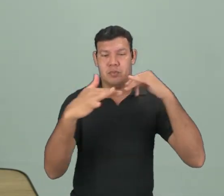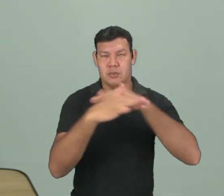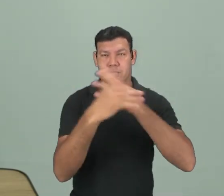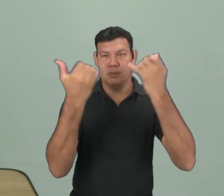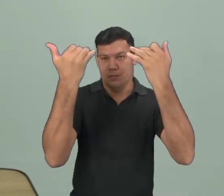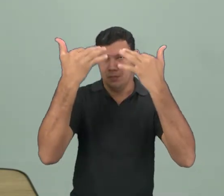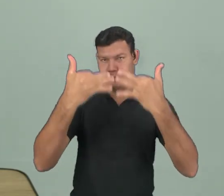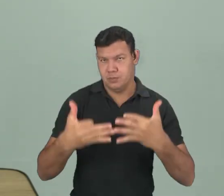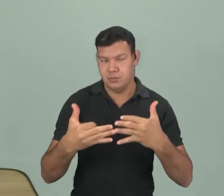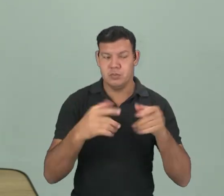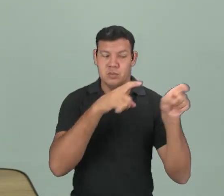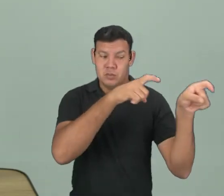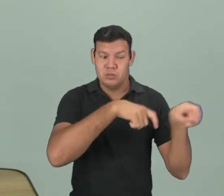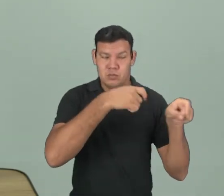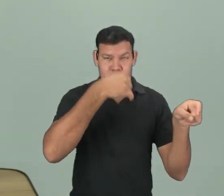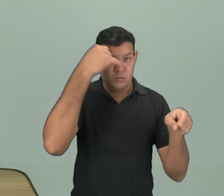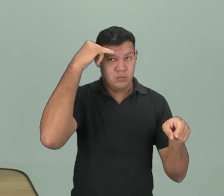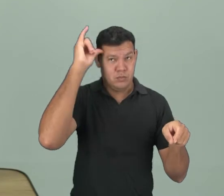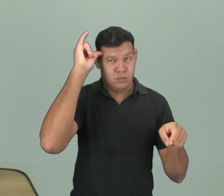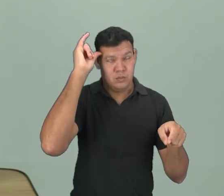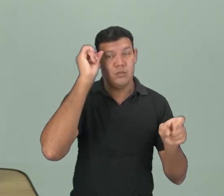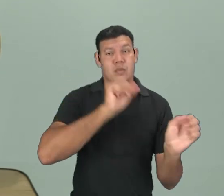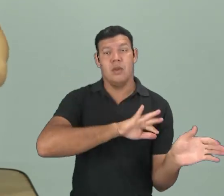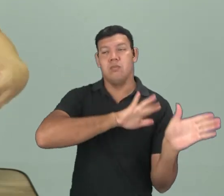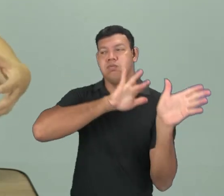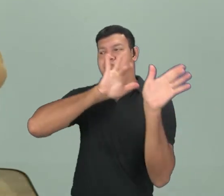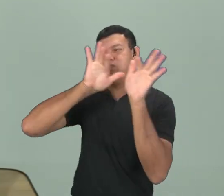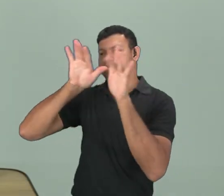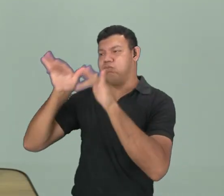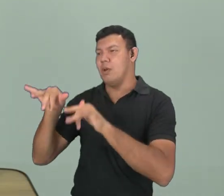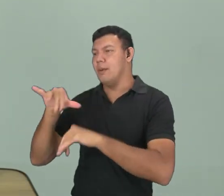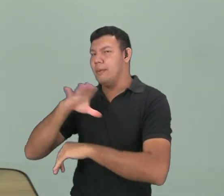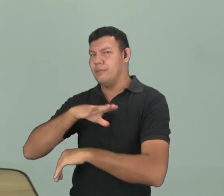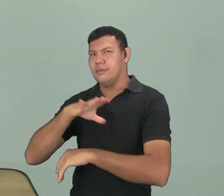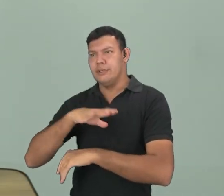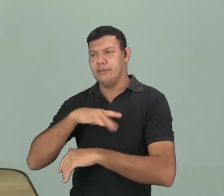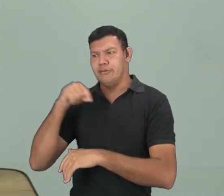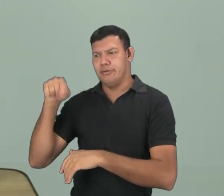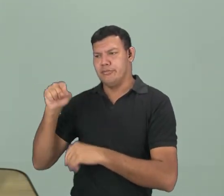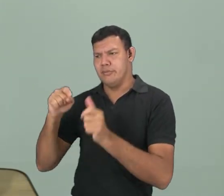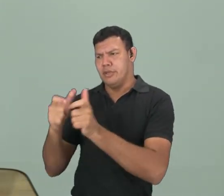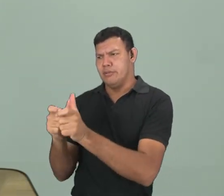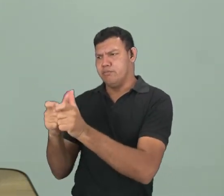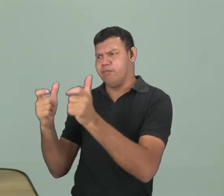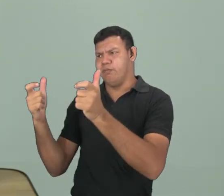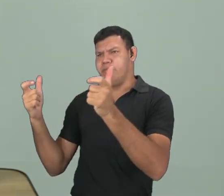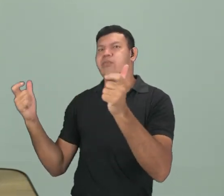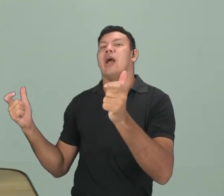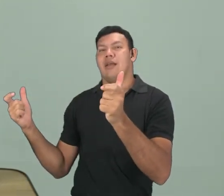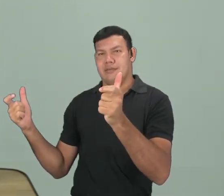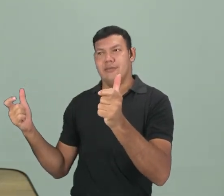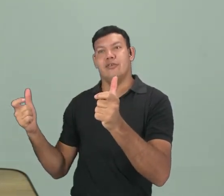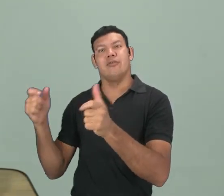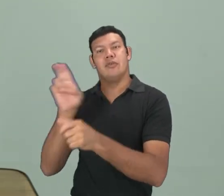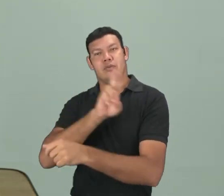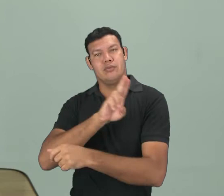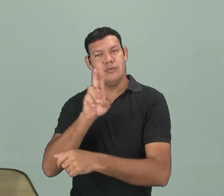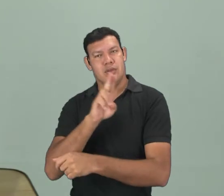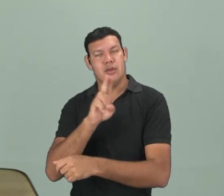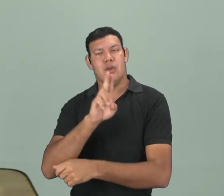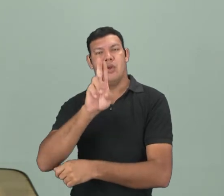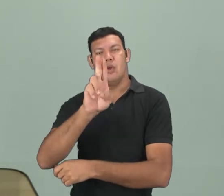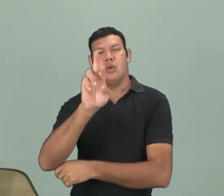a questão da pessoa deixar o campo, vir para a cidade, e esse aumento da cidade, a gente chama de urbanização. A construção